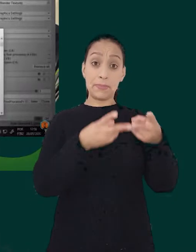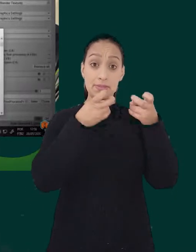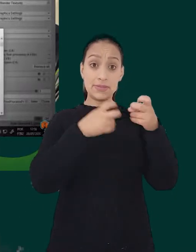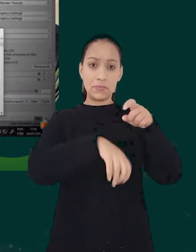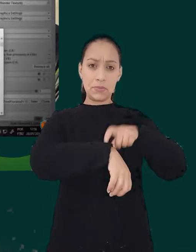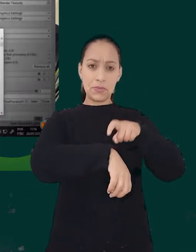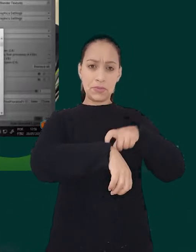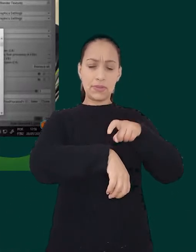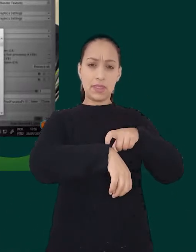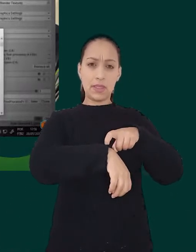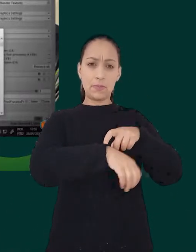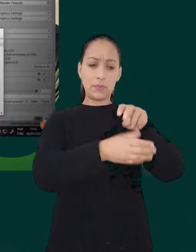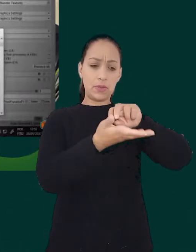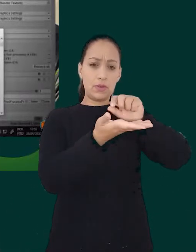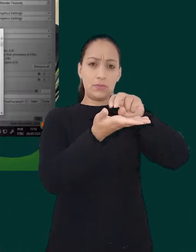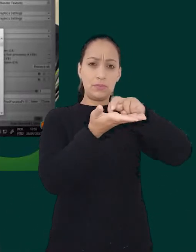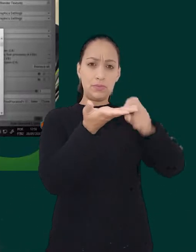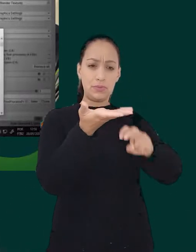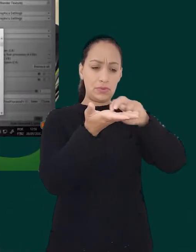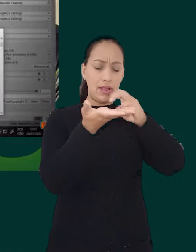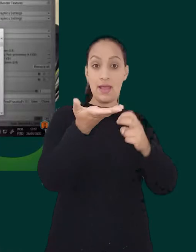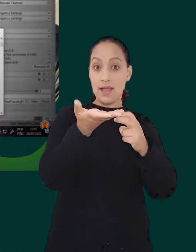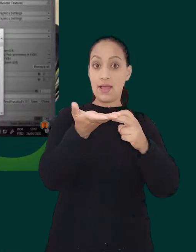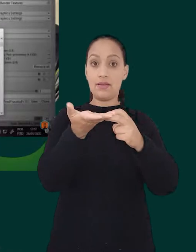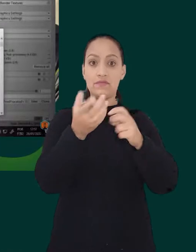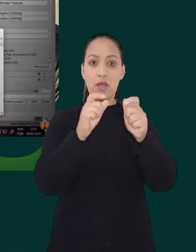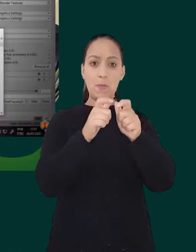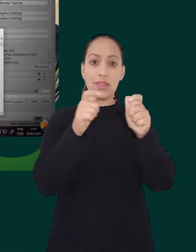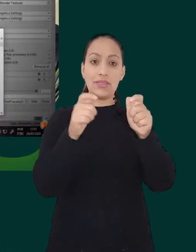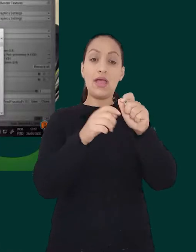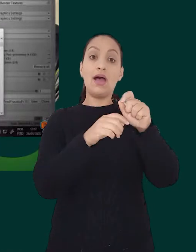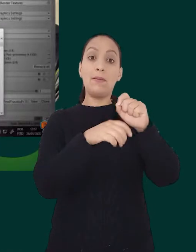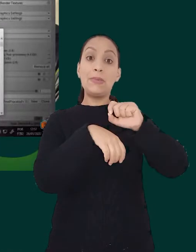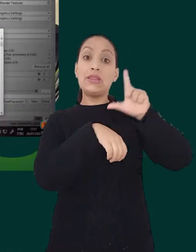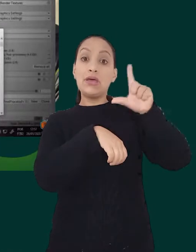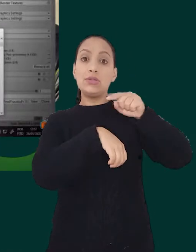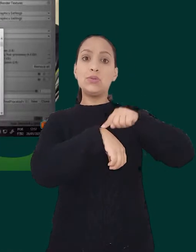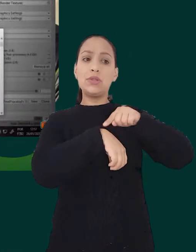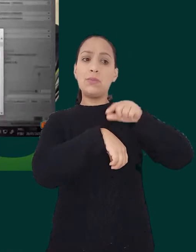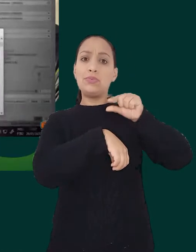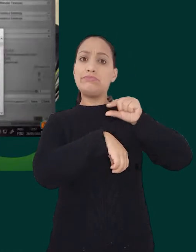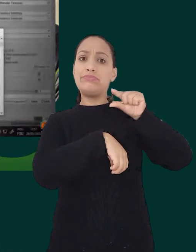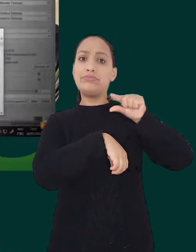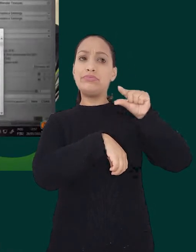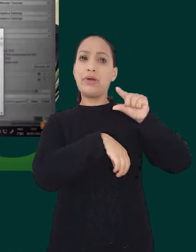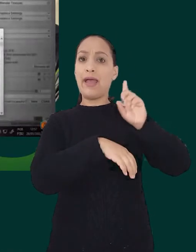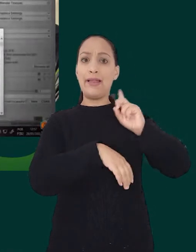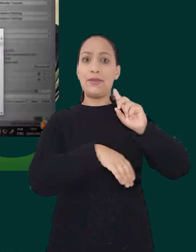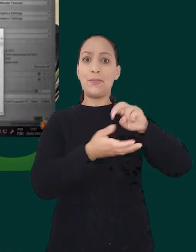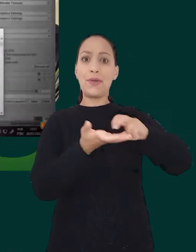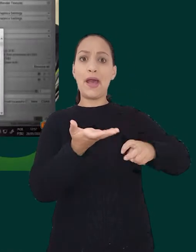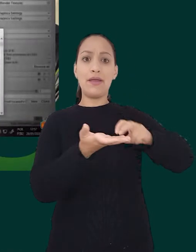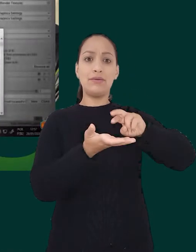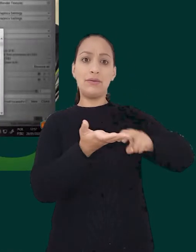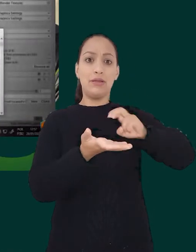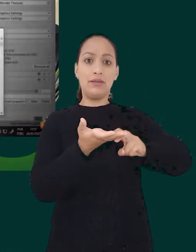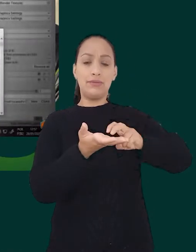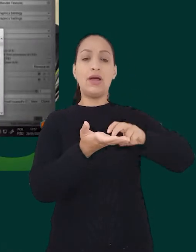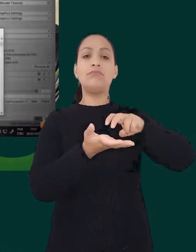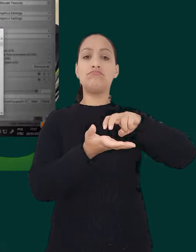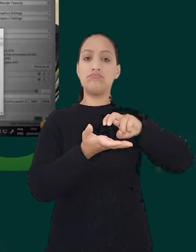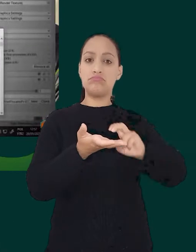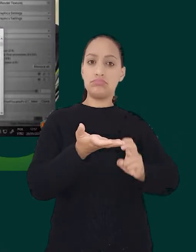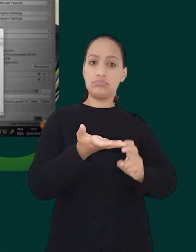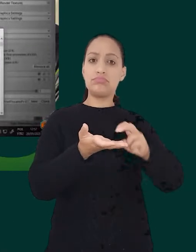Notem que o tempo até a bolinha cair vai aumentando, tá? Então a bolinha já não cai mais tantas vezes e está